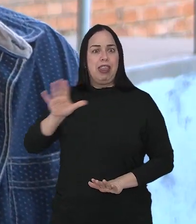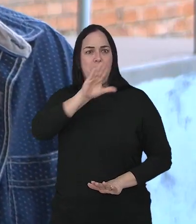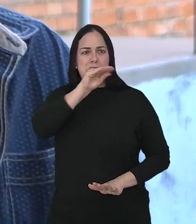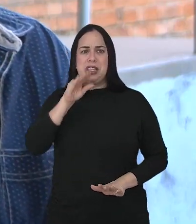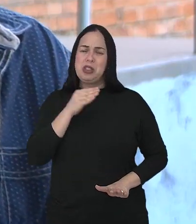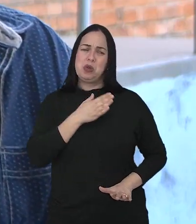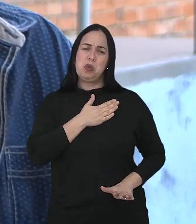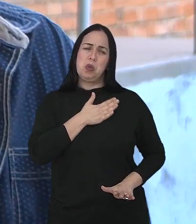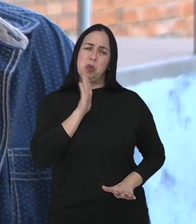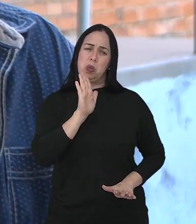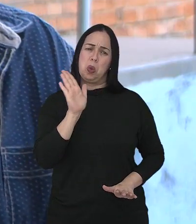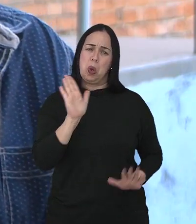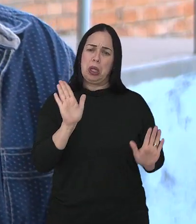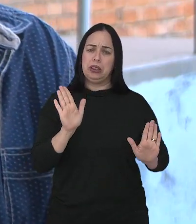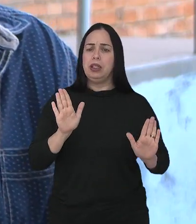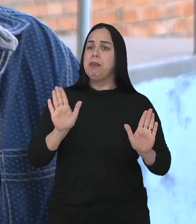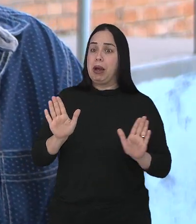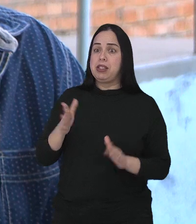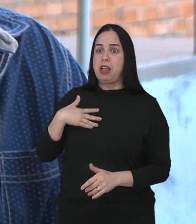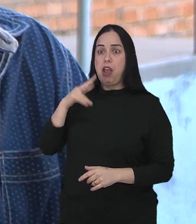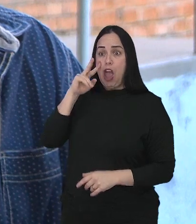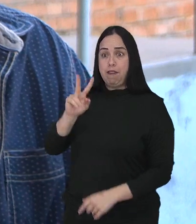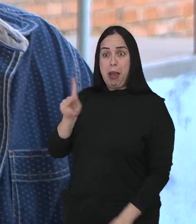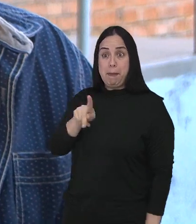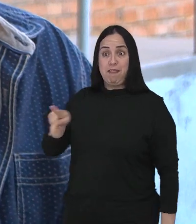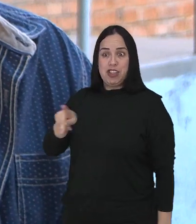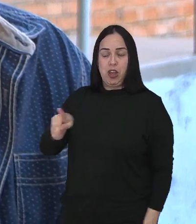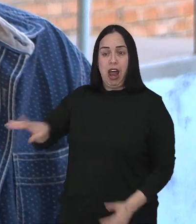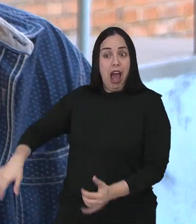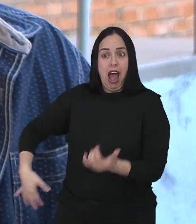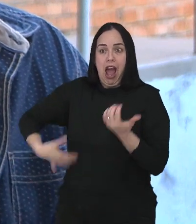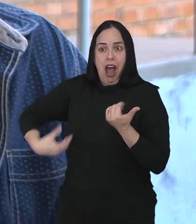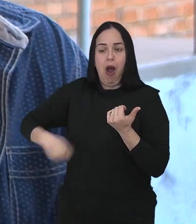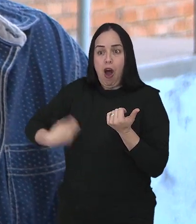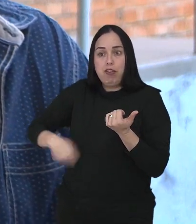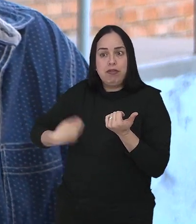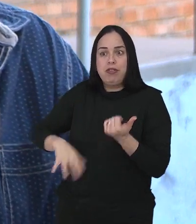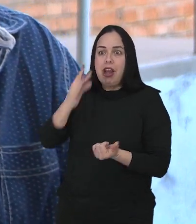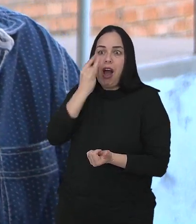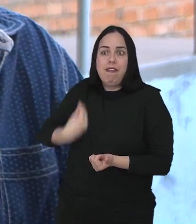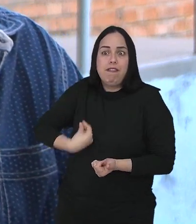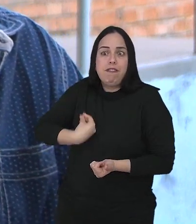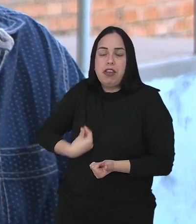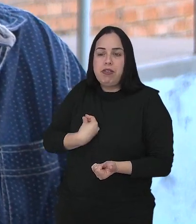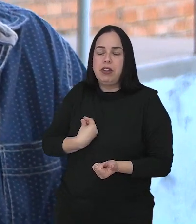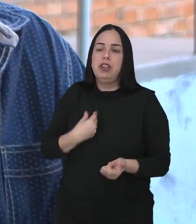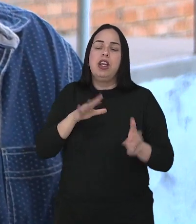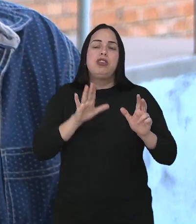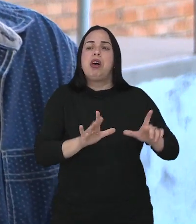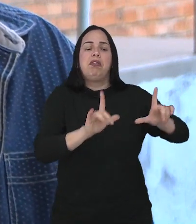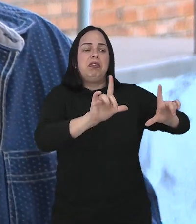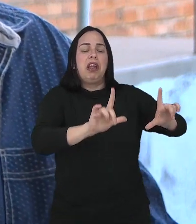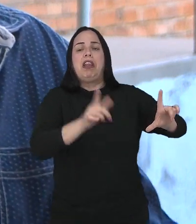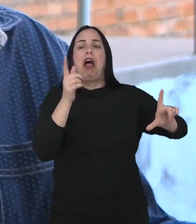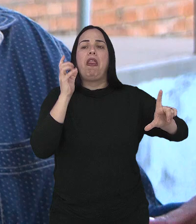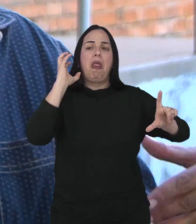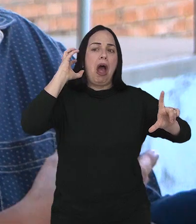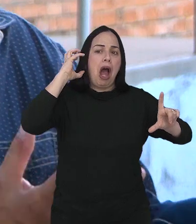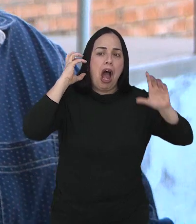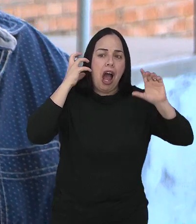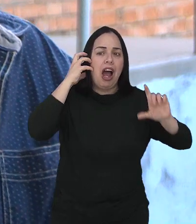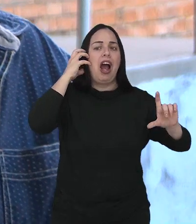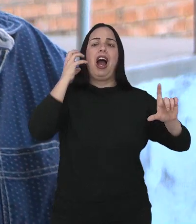uma adolescente. Mas eu vi a professora fazendo ao vivo, né? Uma coisa que a gente só ouvia na rádio,